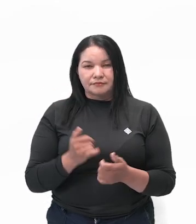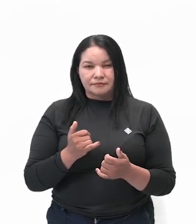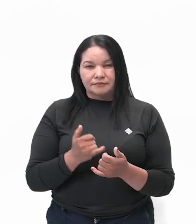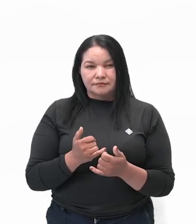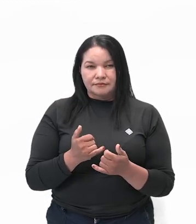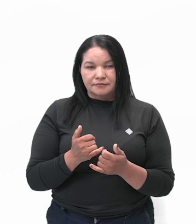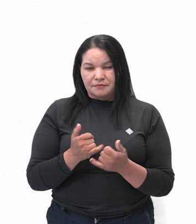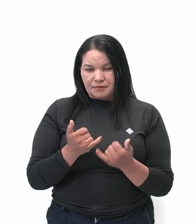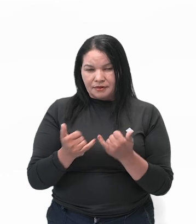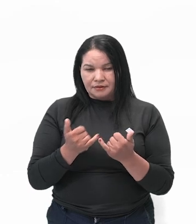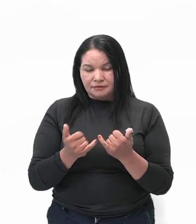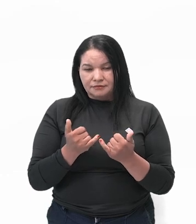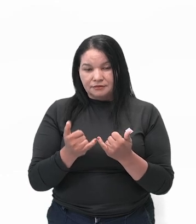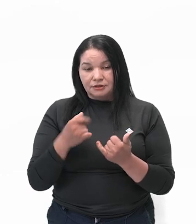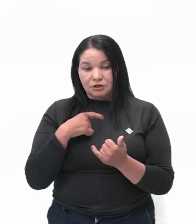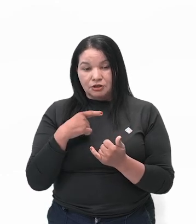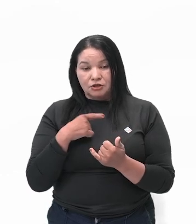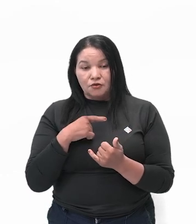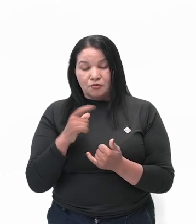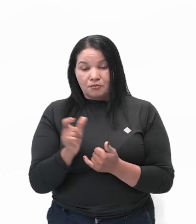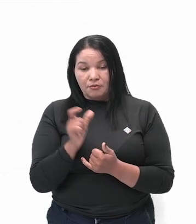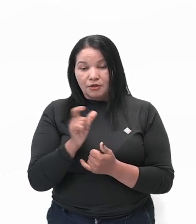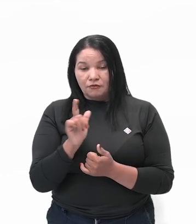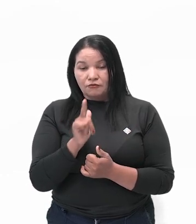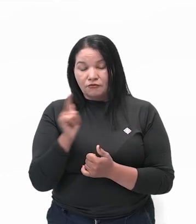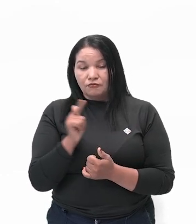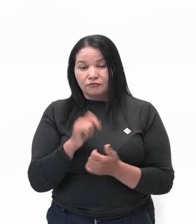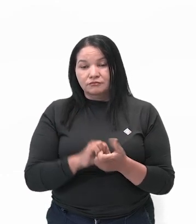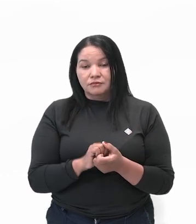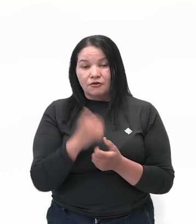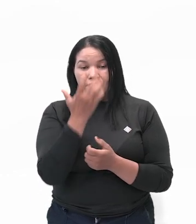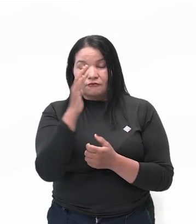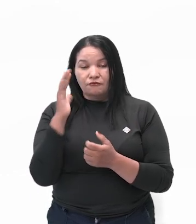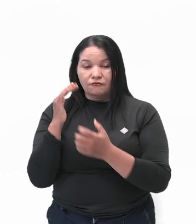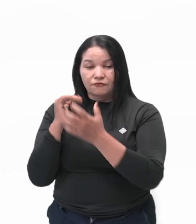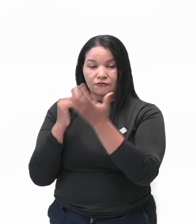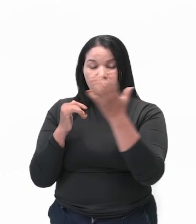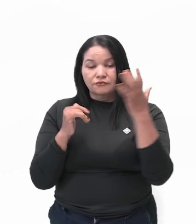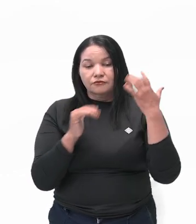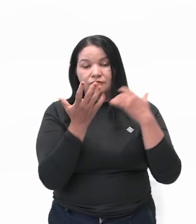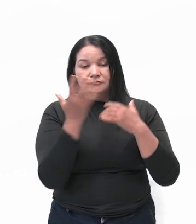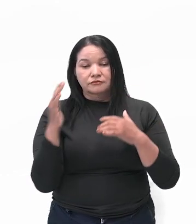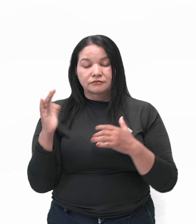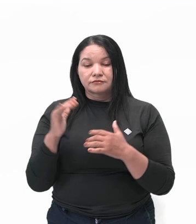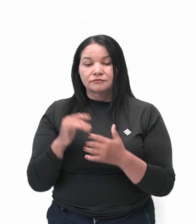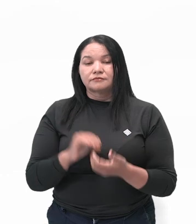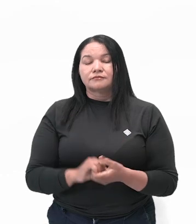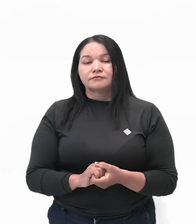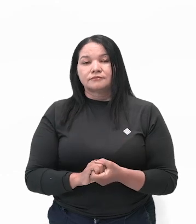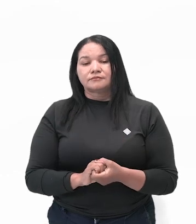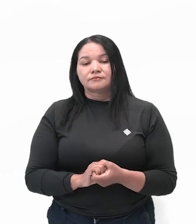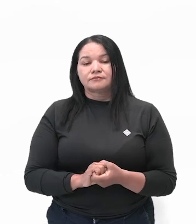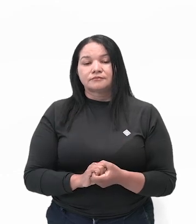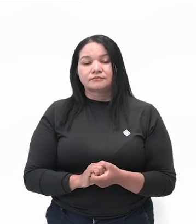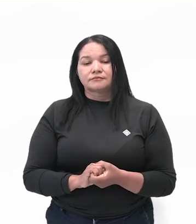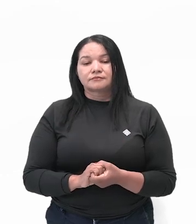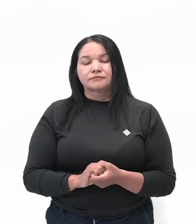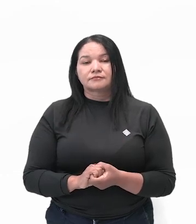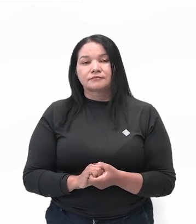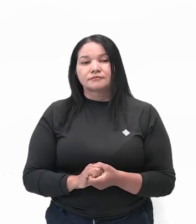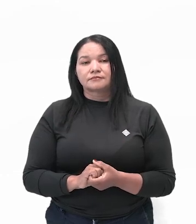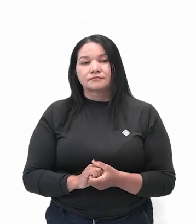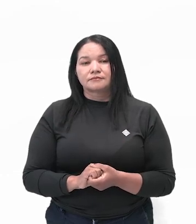Porque nós temos a palavra forest, que é floresta, né? Forestation,